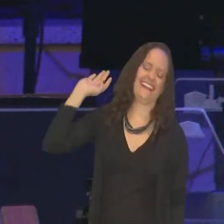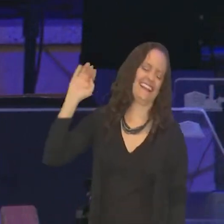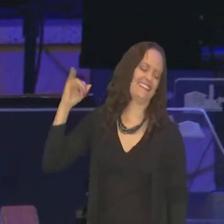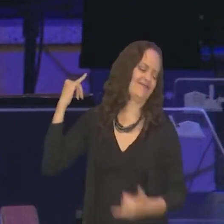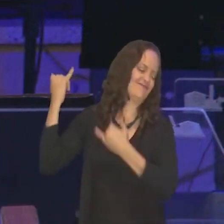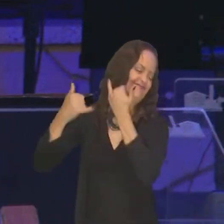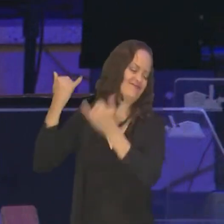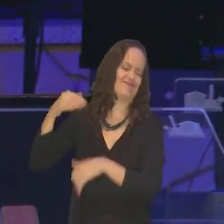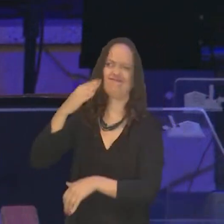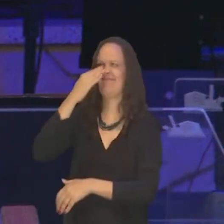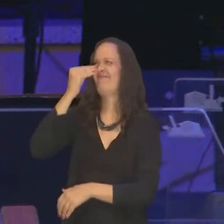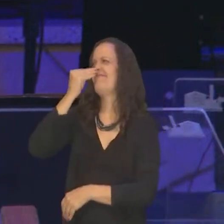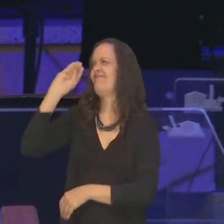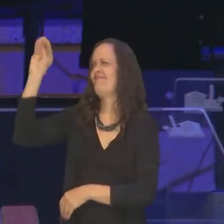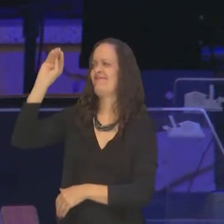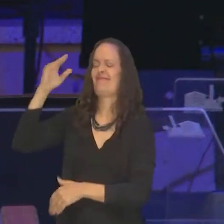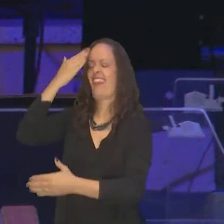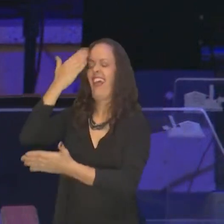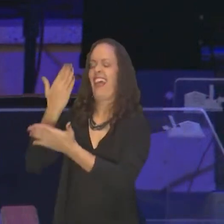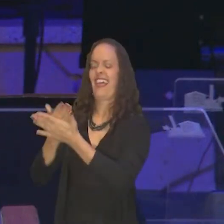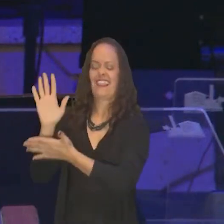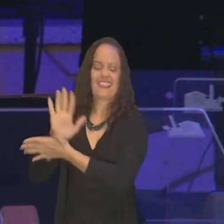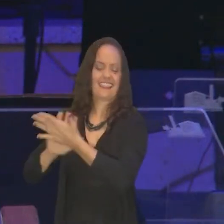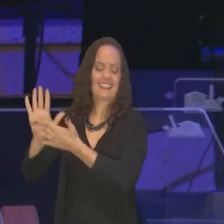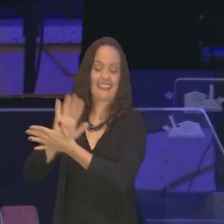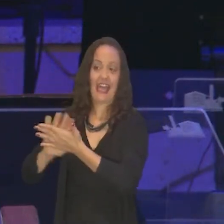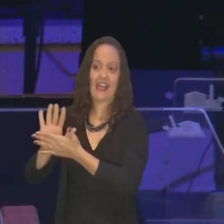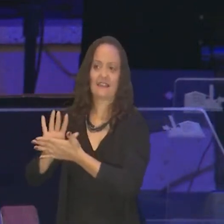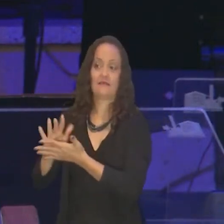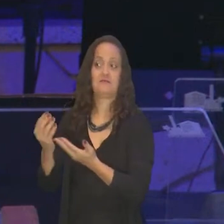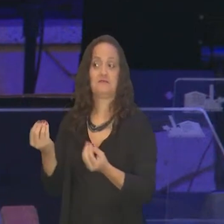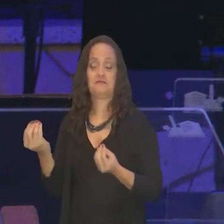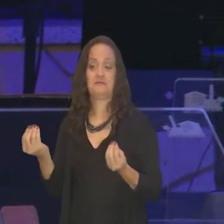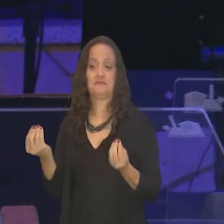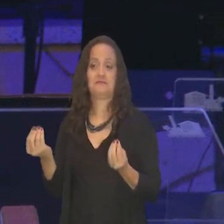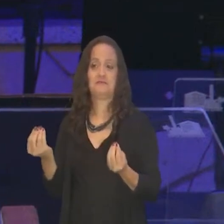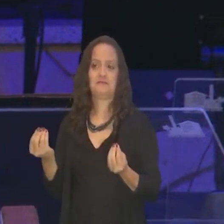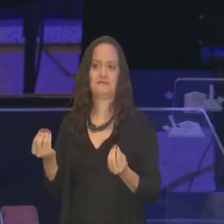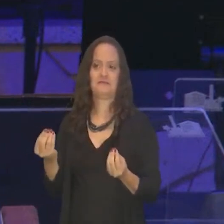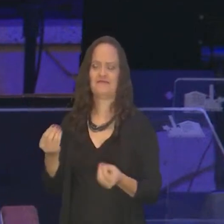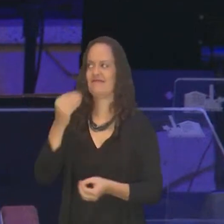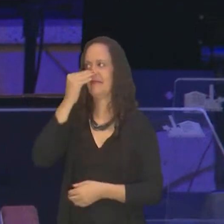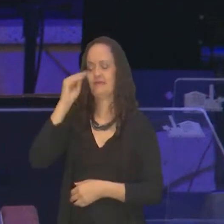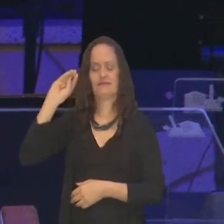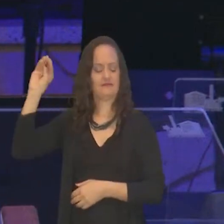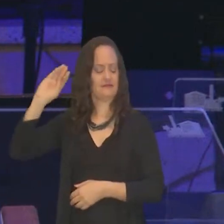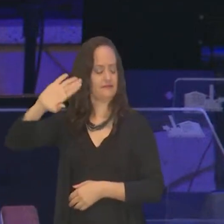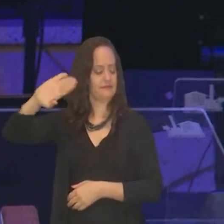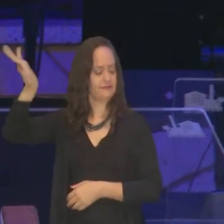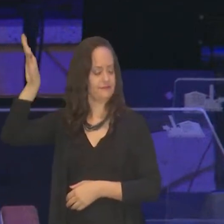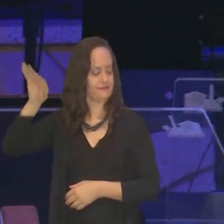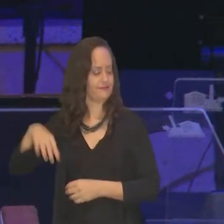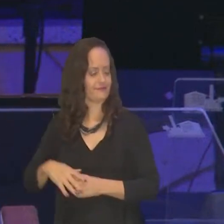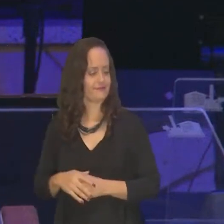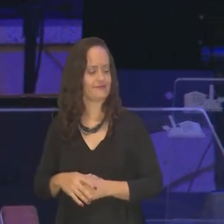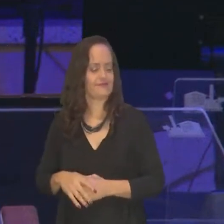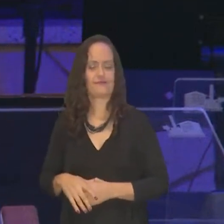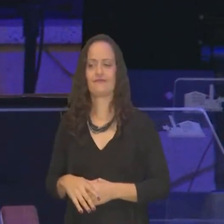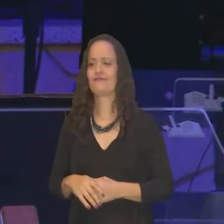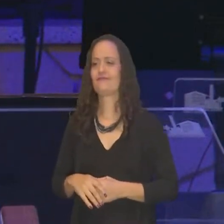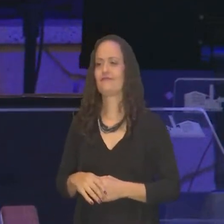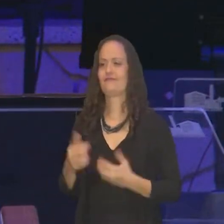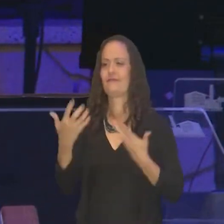ou sem acreditar, ou nós ignoramos, não damos a